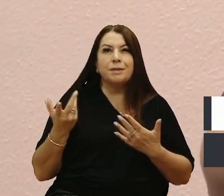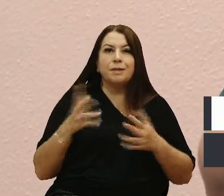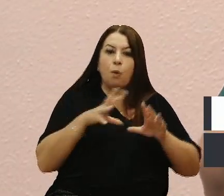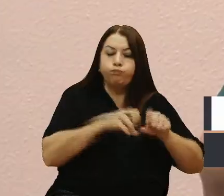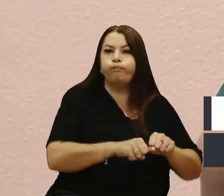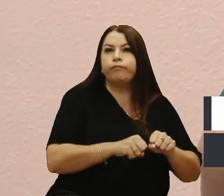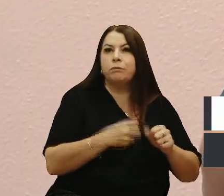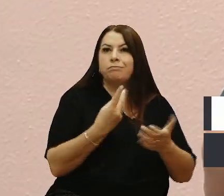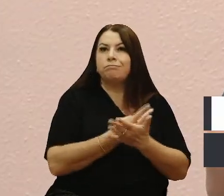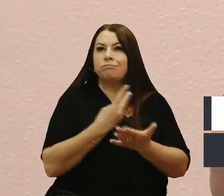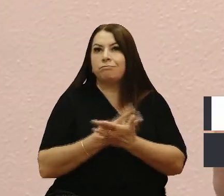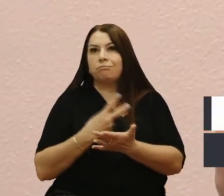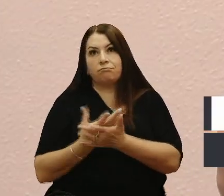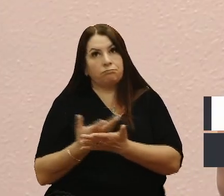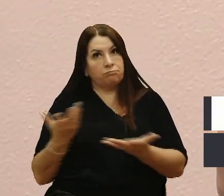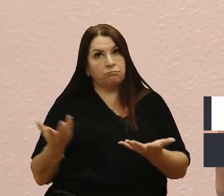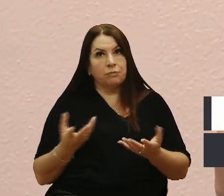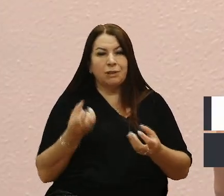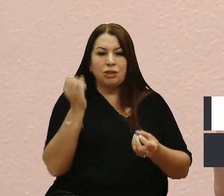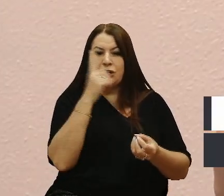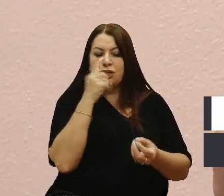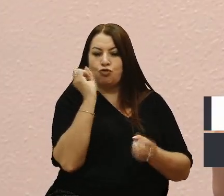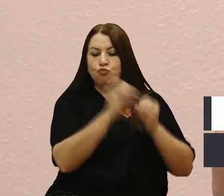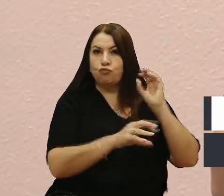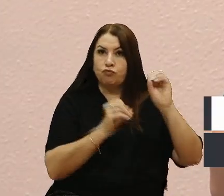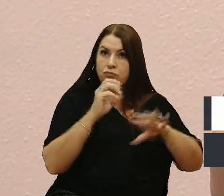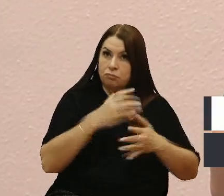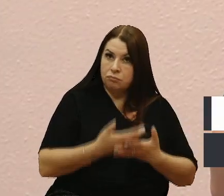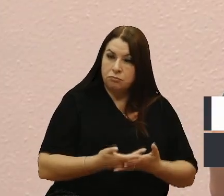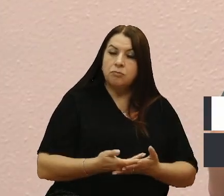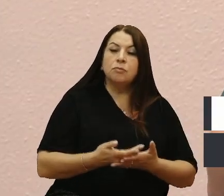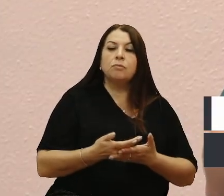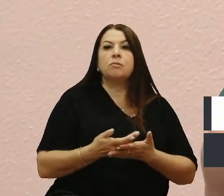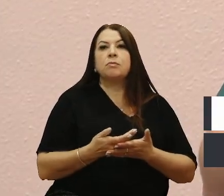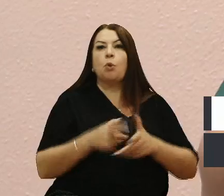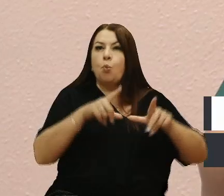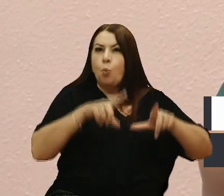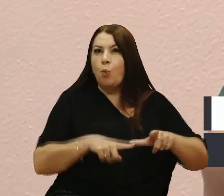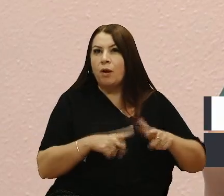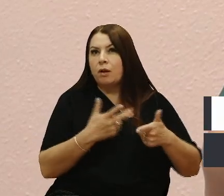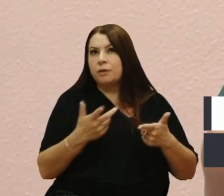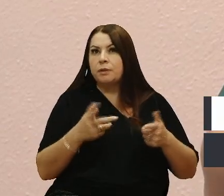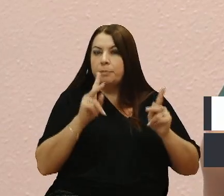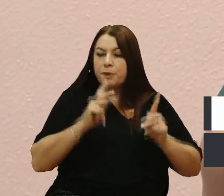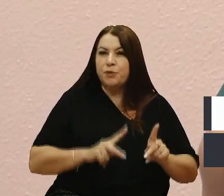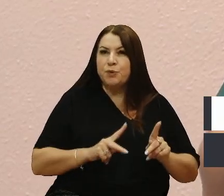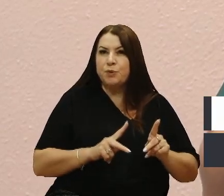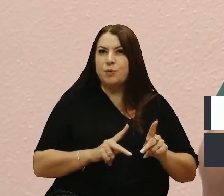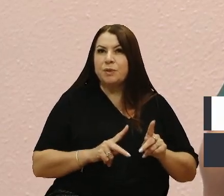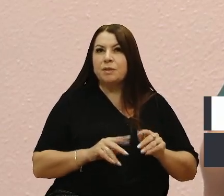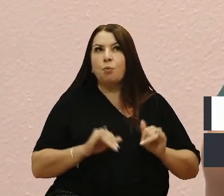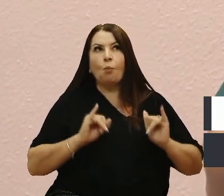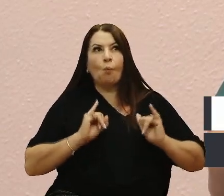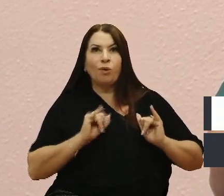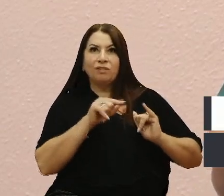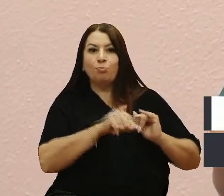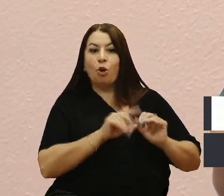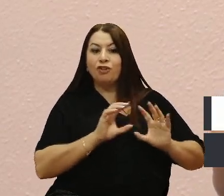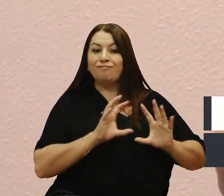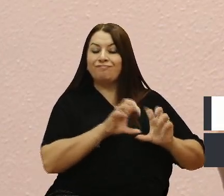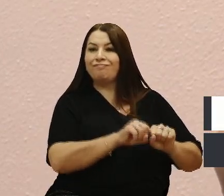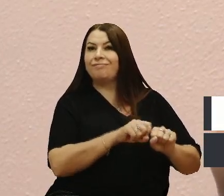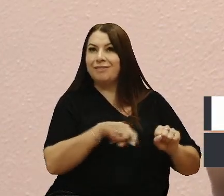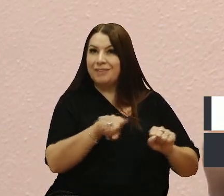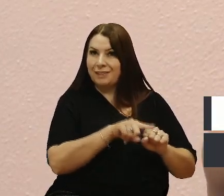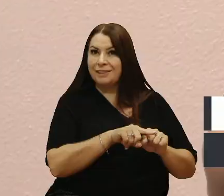ocupações irregulares, depósitos de lixo, locais onde que pessoas desocupadas possam habitar, e o